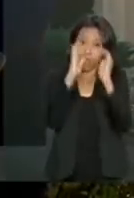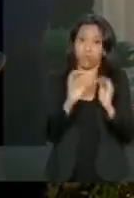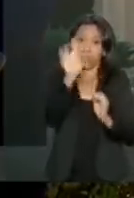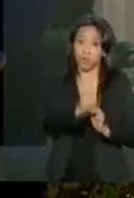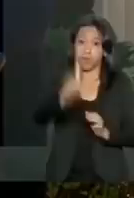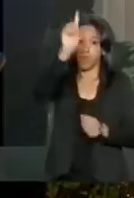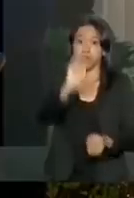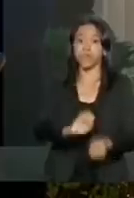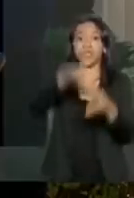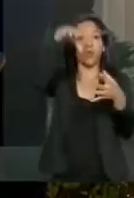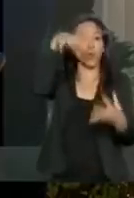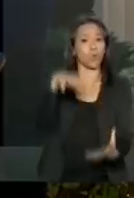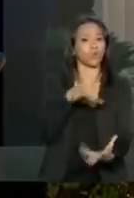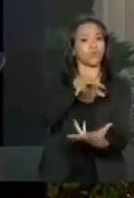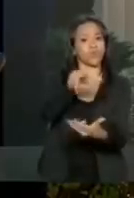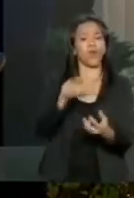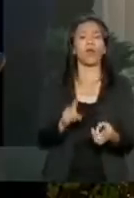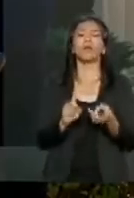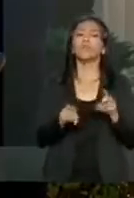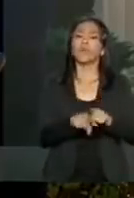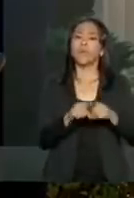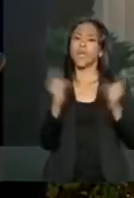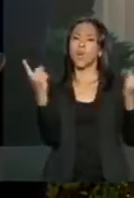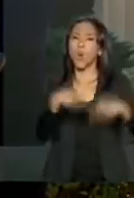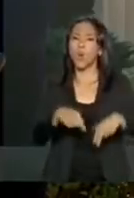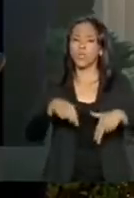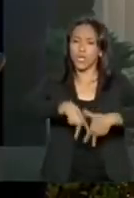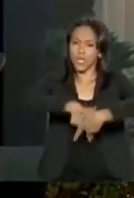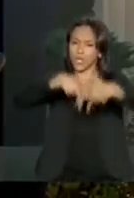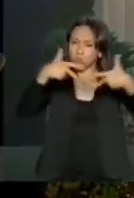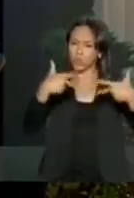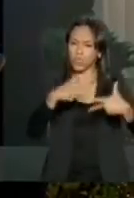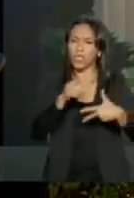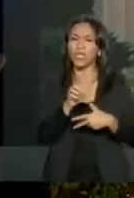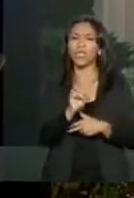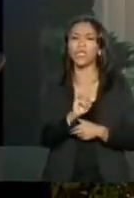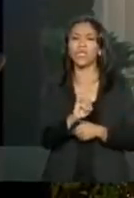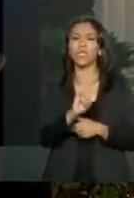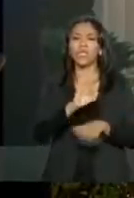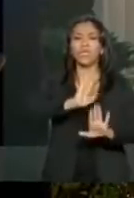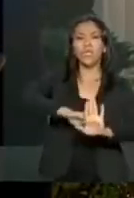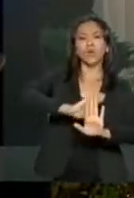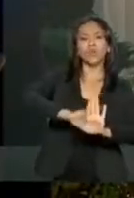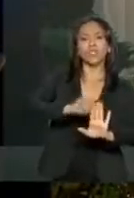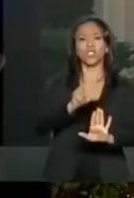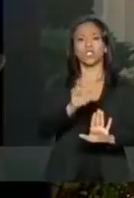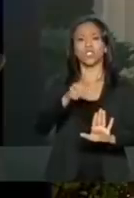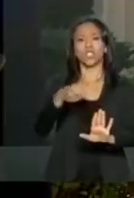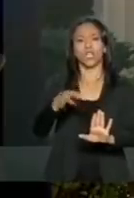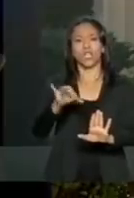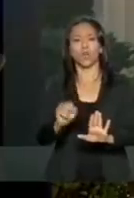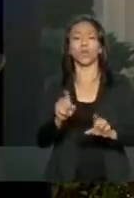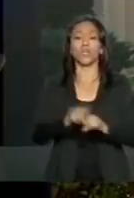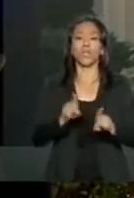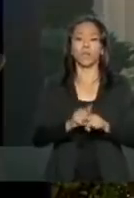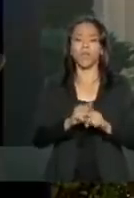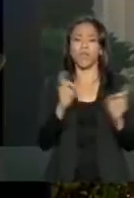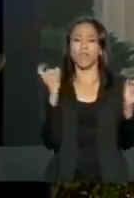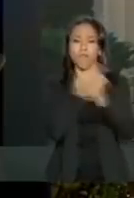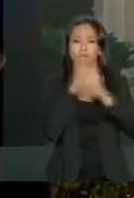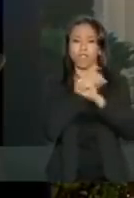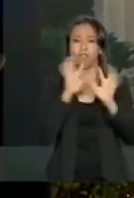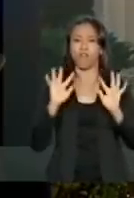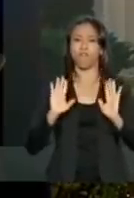nosso Criador, contra a ideologia de gênero, o politicamente correto e as fake news.